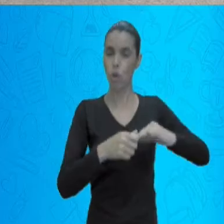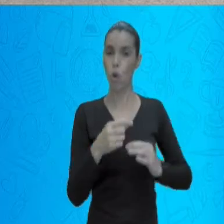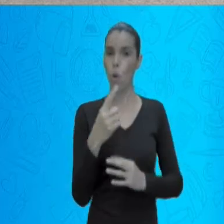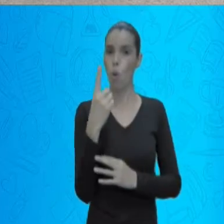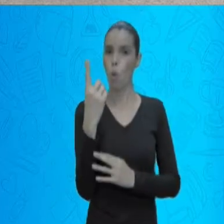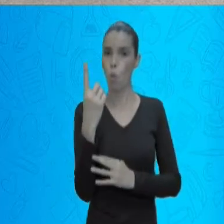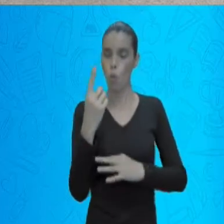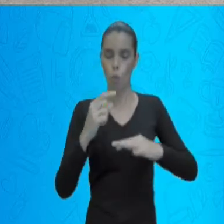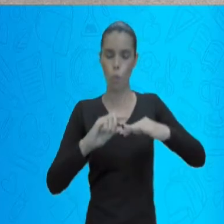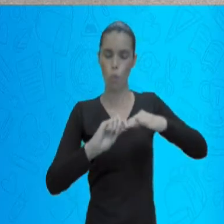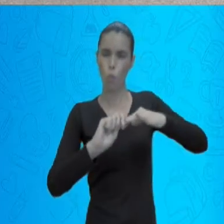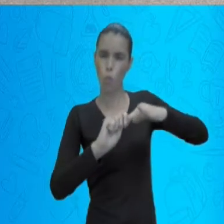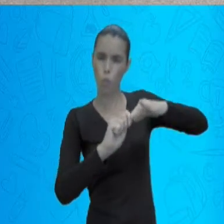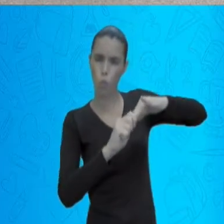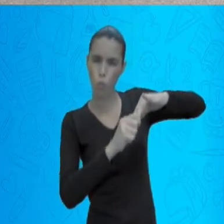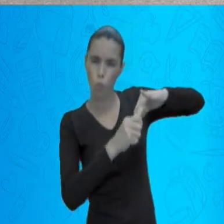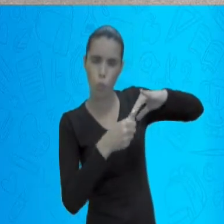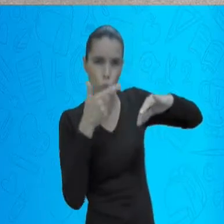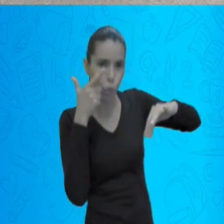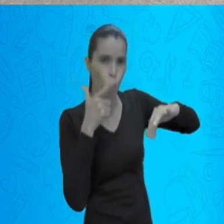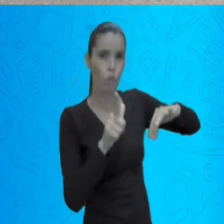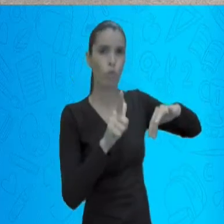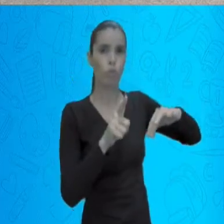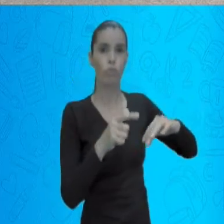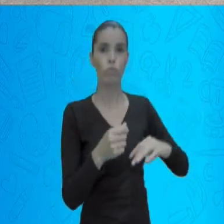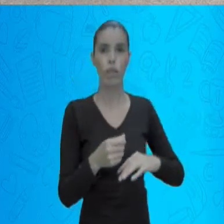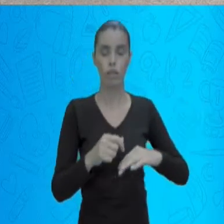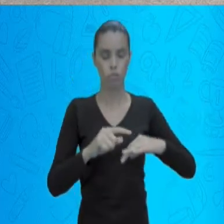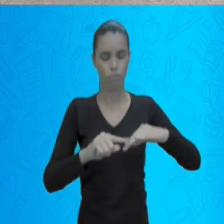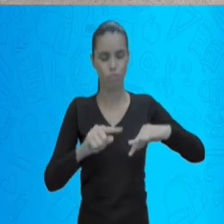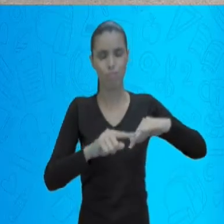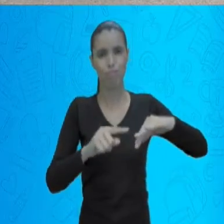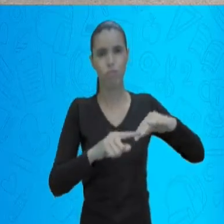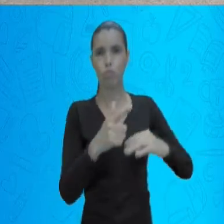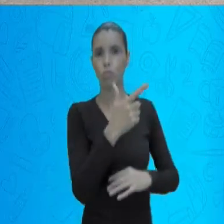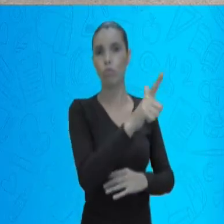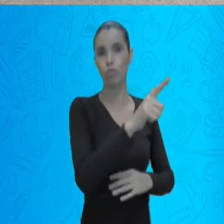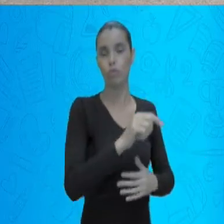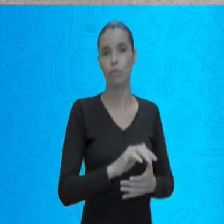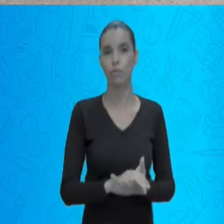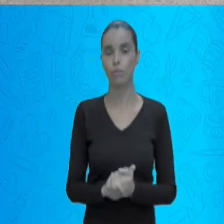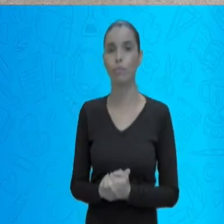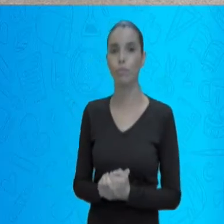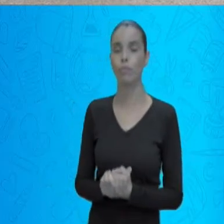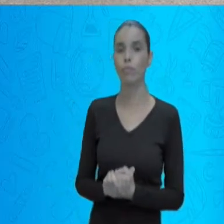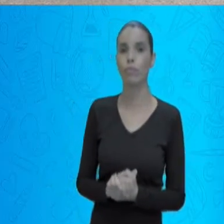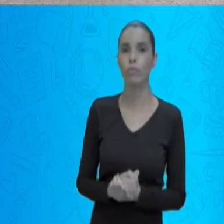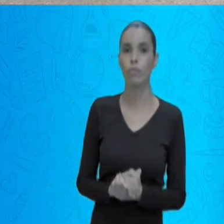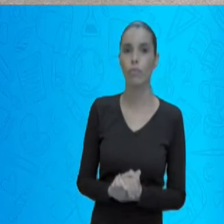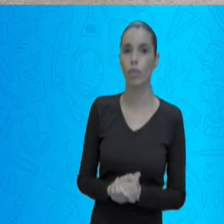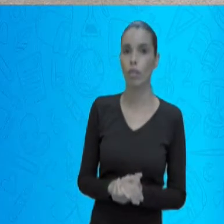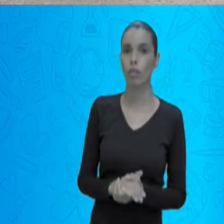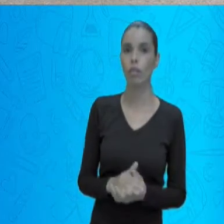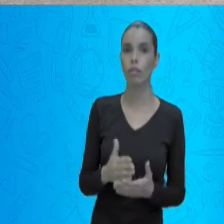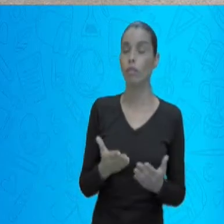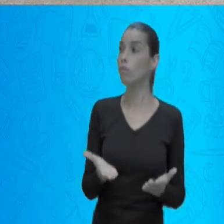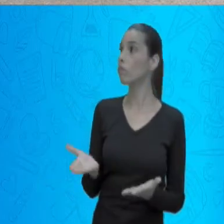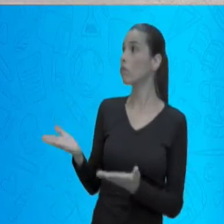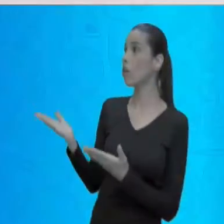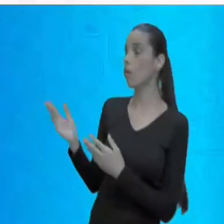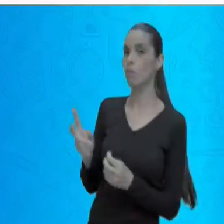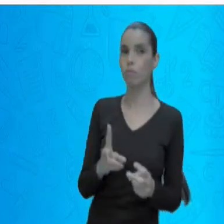soluto. Na imagem anterior, vamos voltar rapidamente aqui, água e sal.